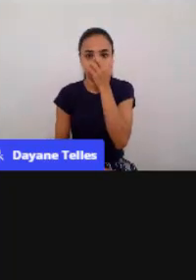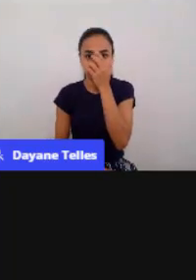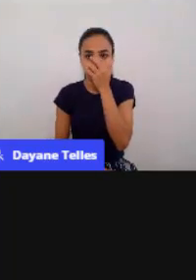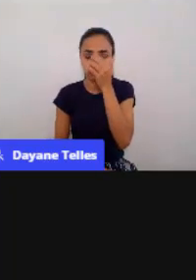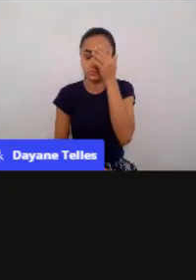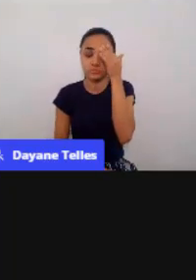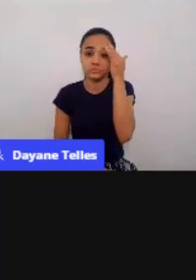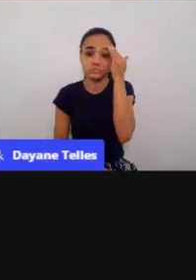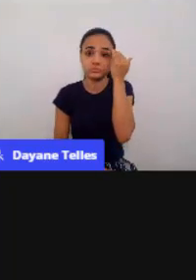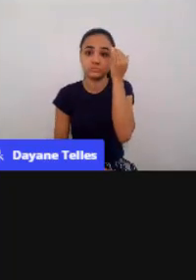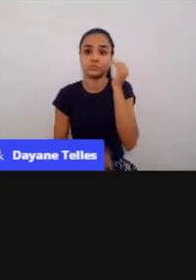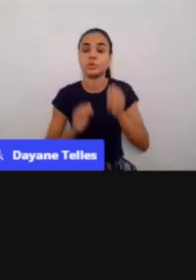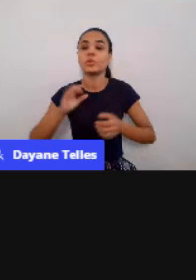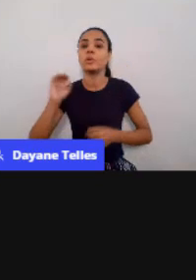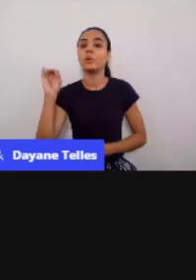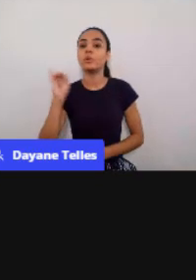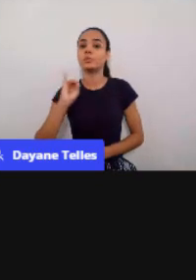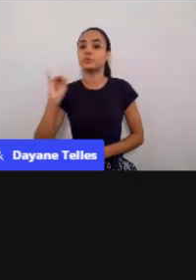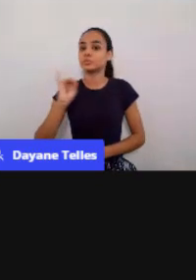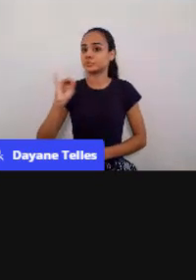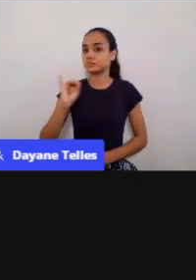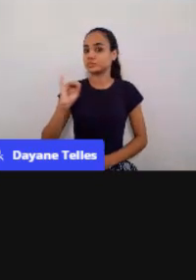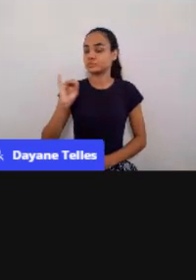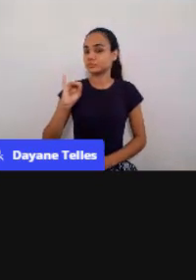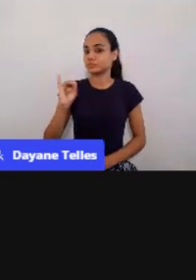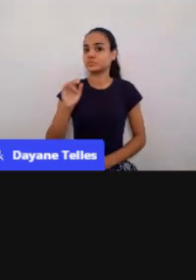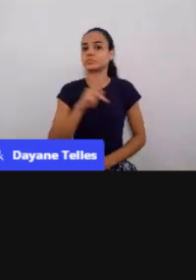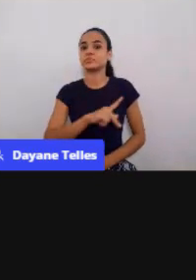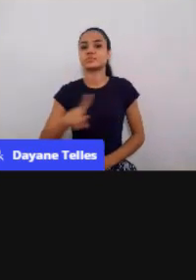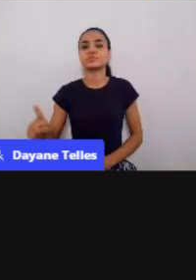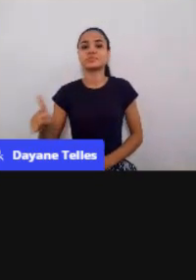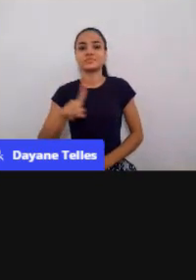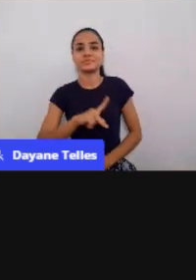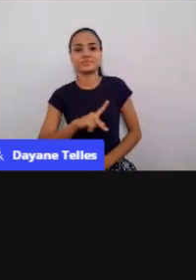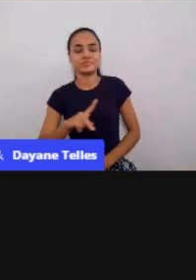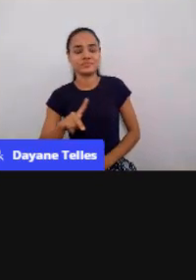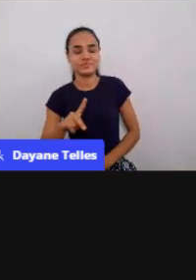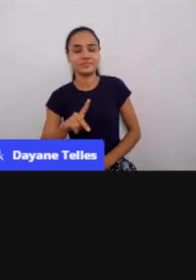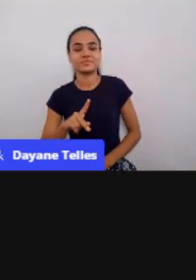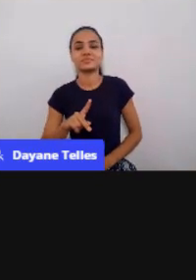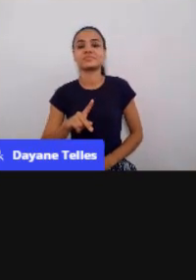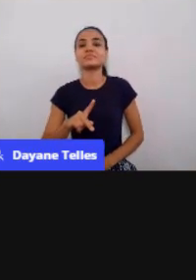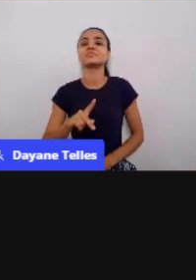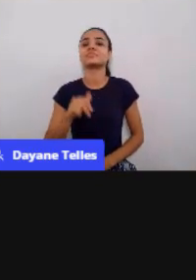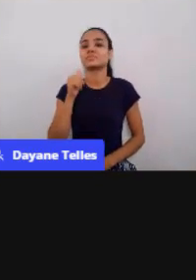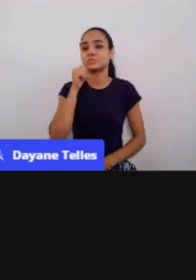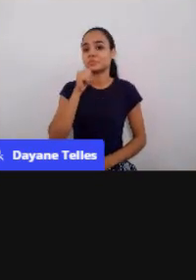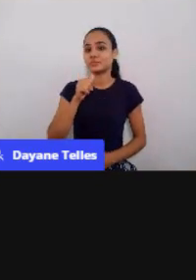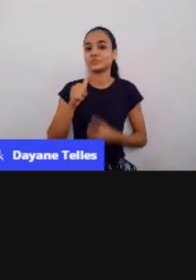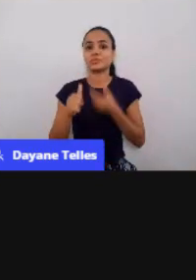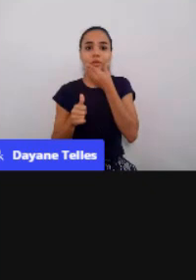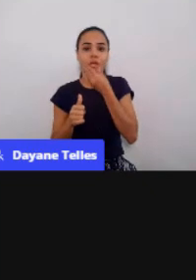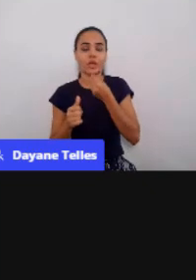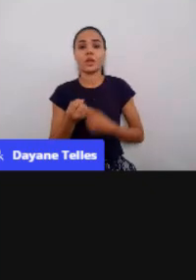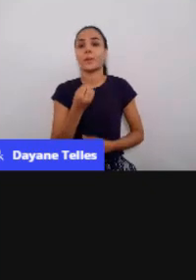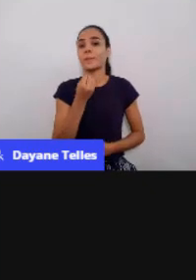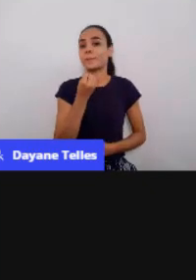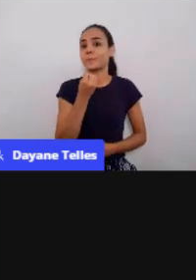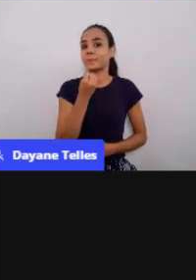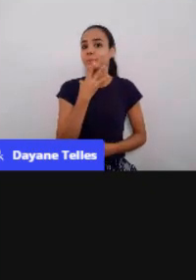Olá, professores e professoras, sejam todos e todas bem-vindos a mais uma